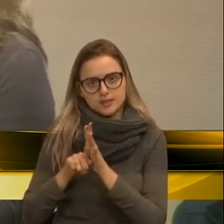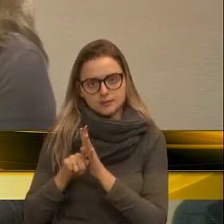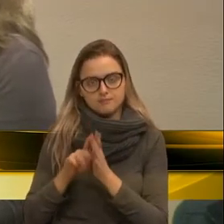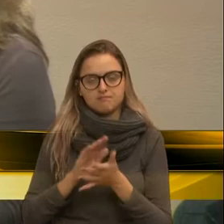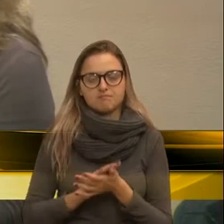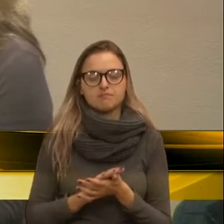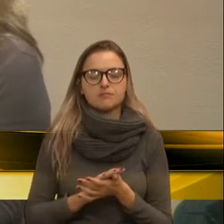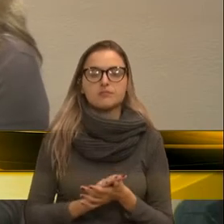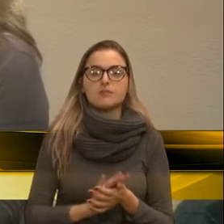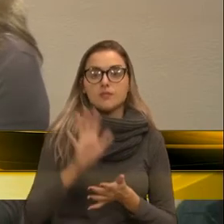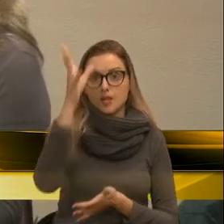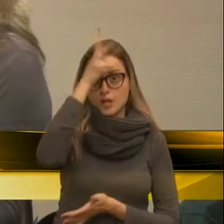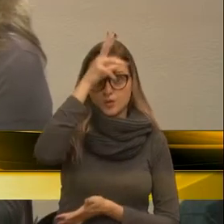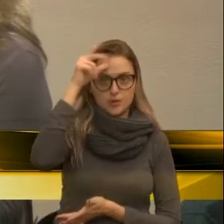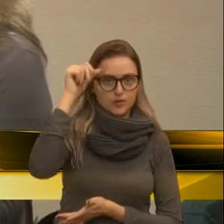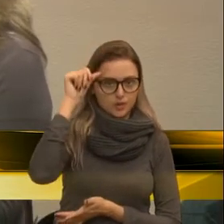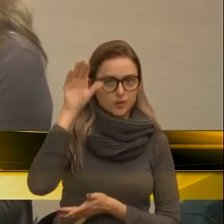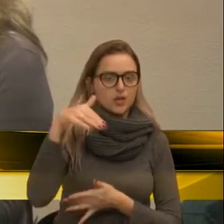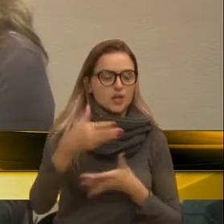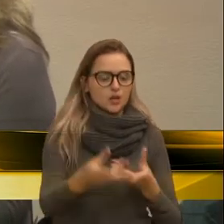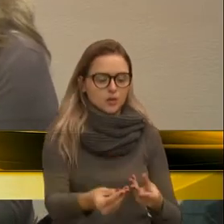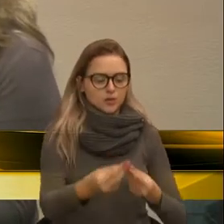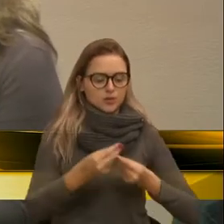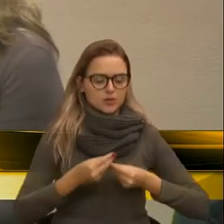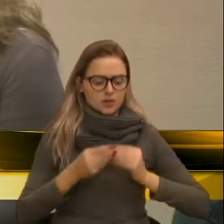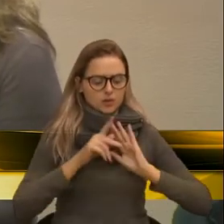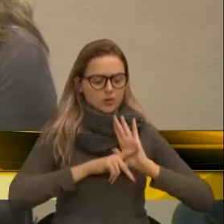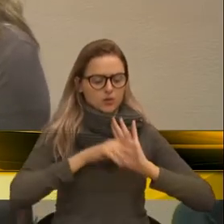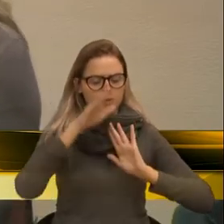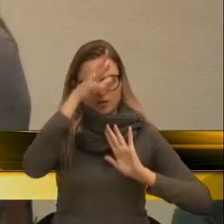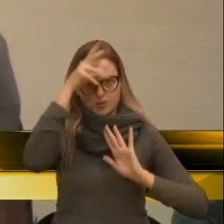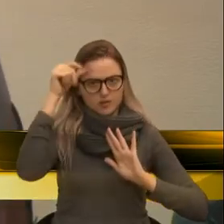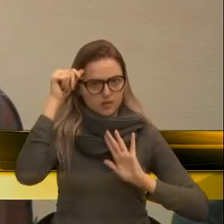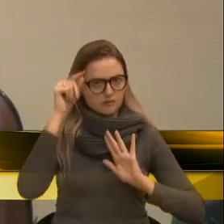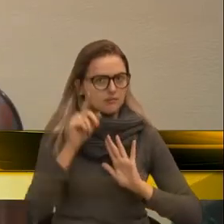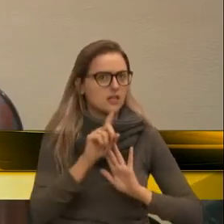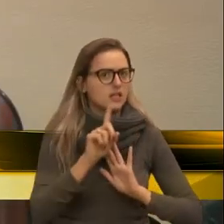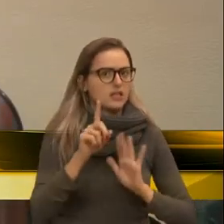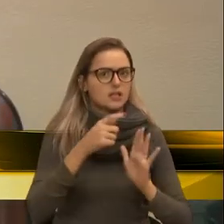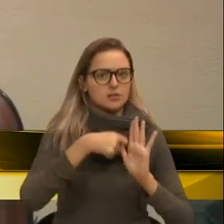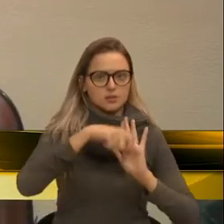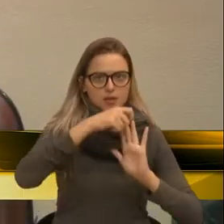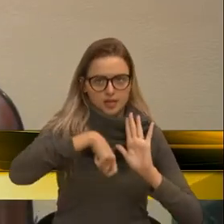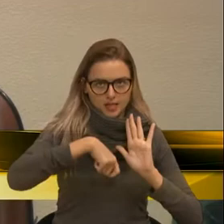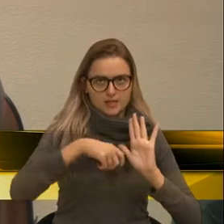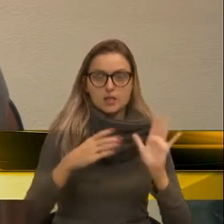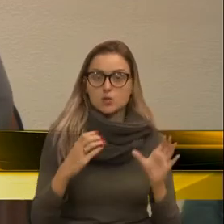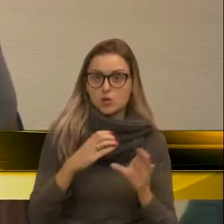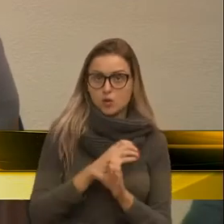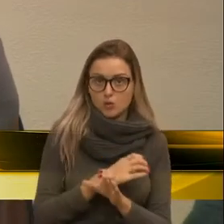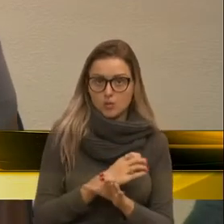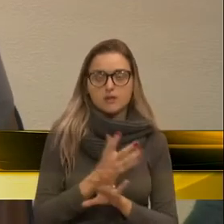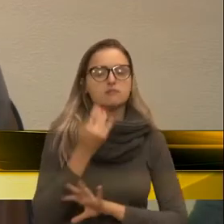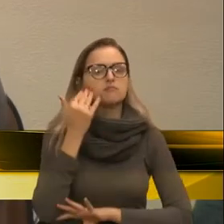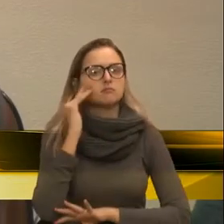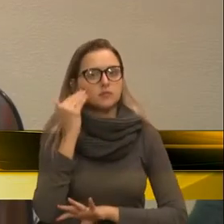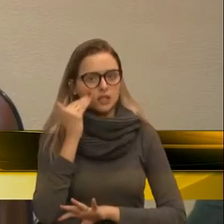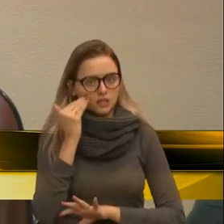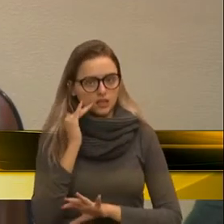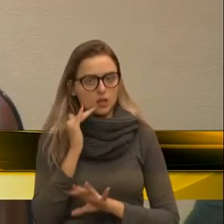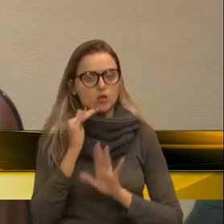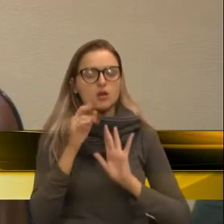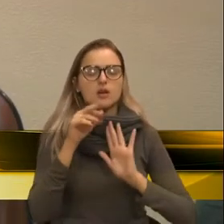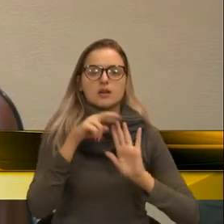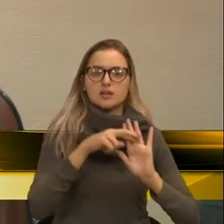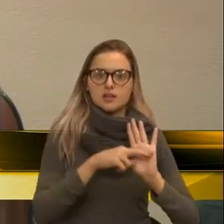Poder Executivo, ao receber o projeto, decidiu pelo veto total, entendendo que o